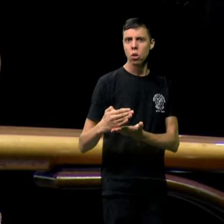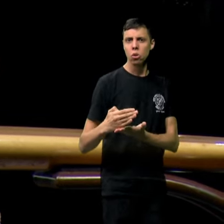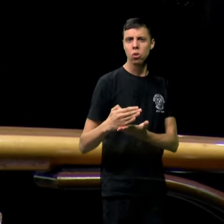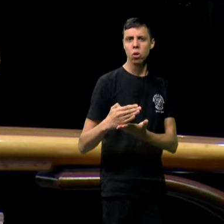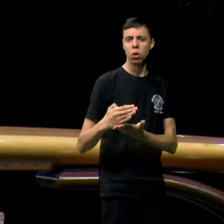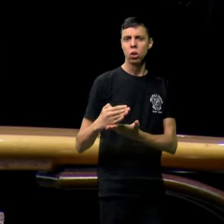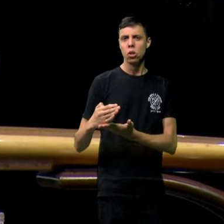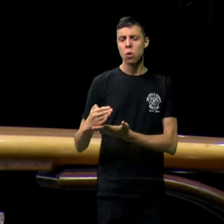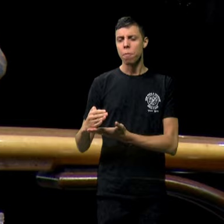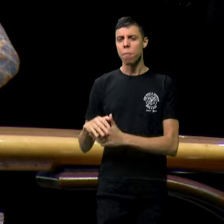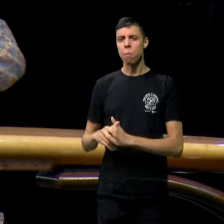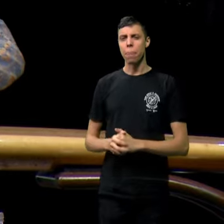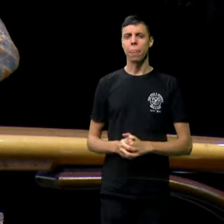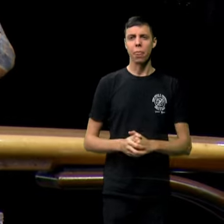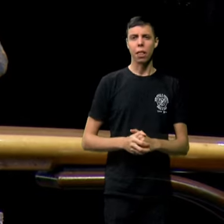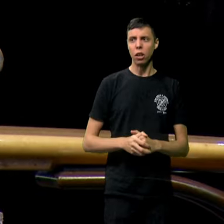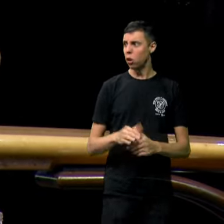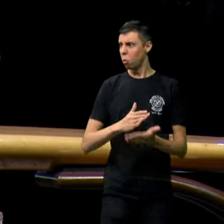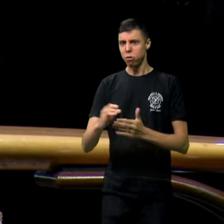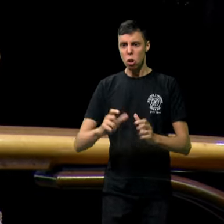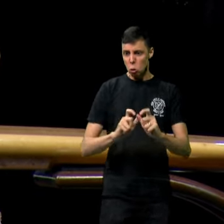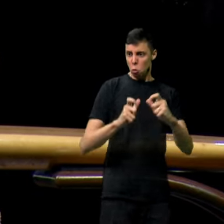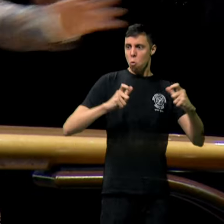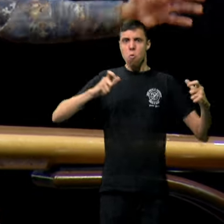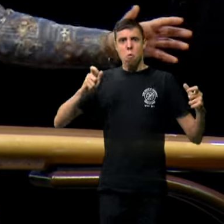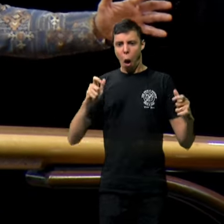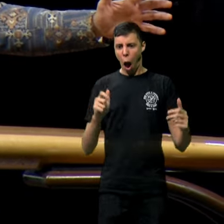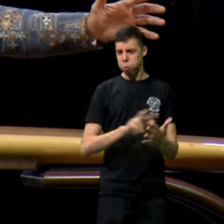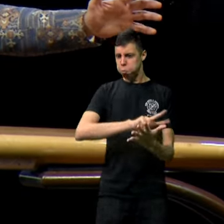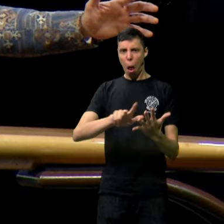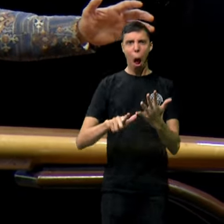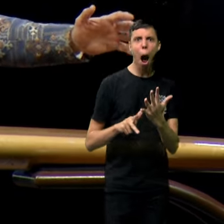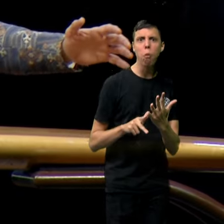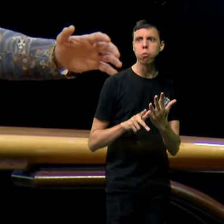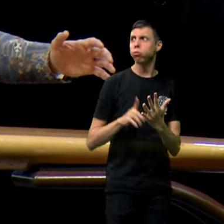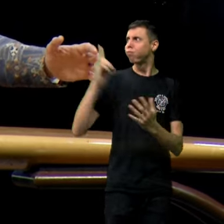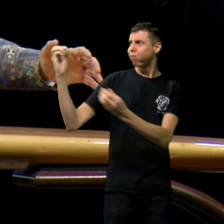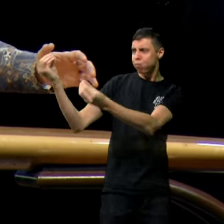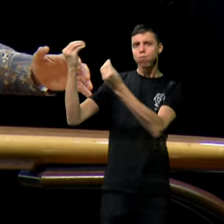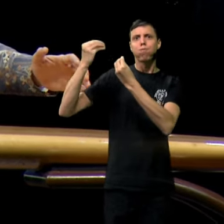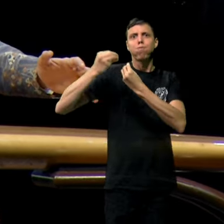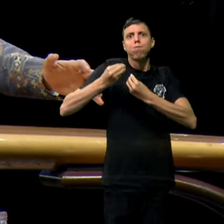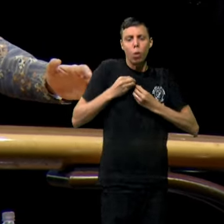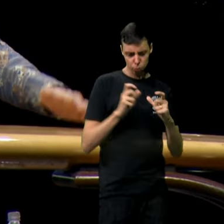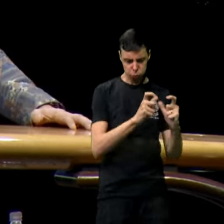toma isso e expande, porque o crescimento dá ao Senhor.